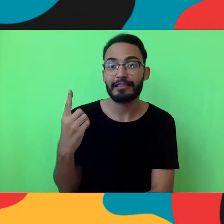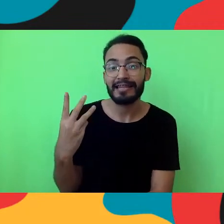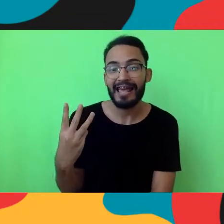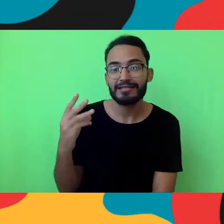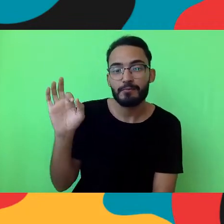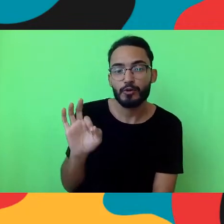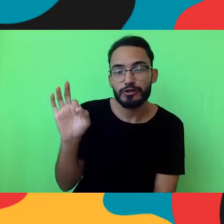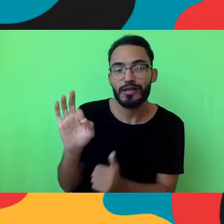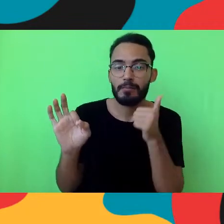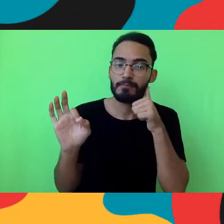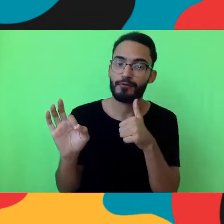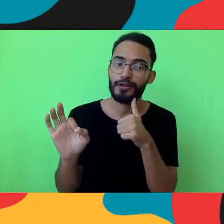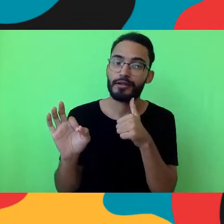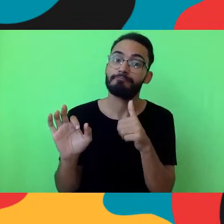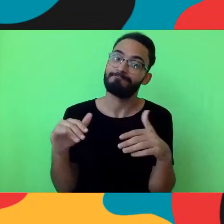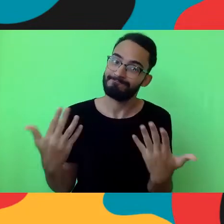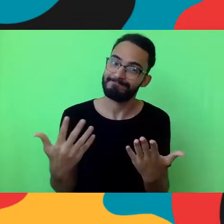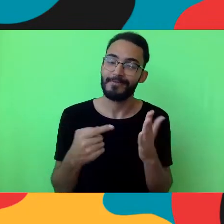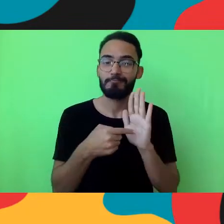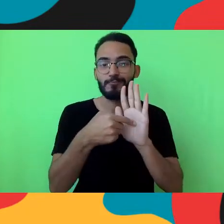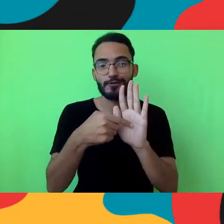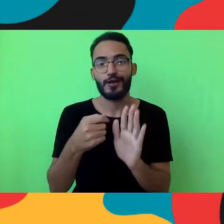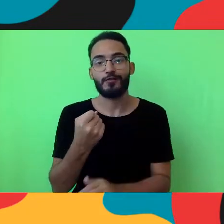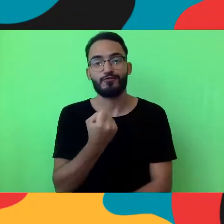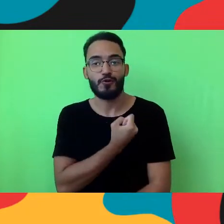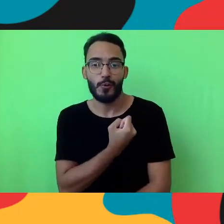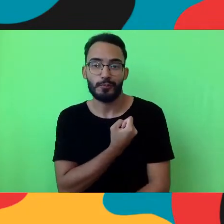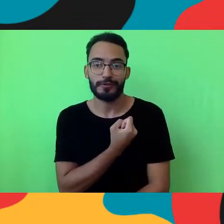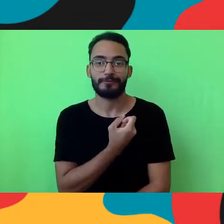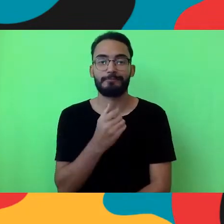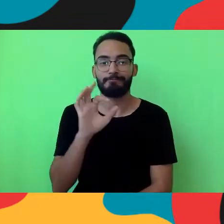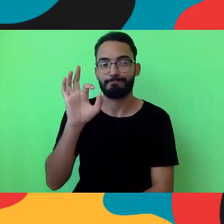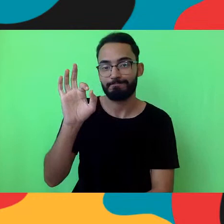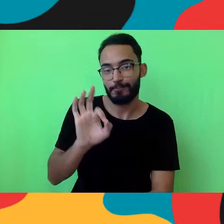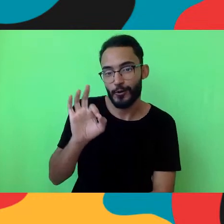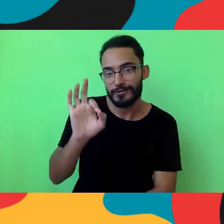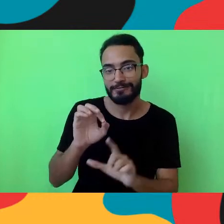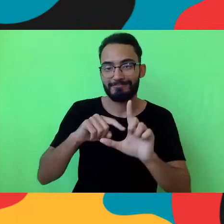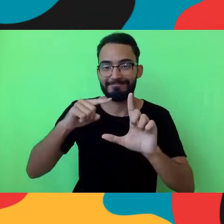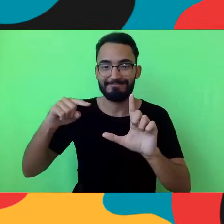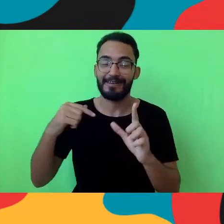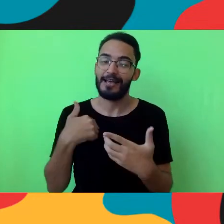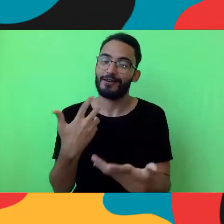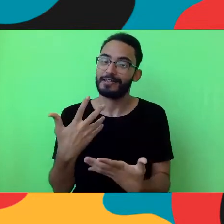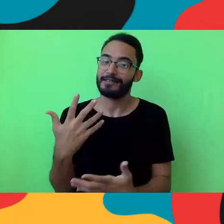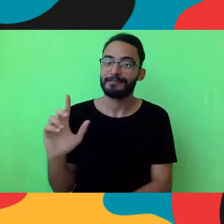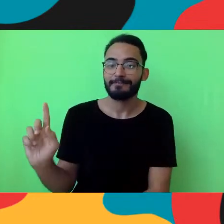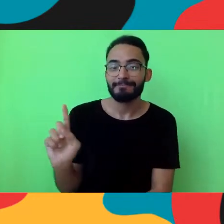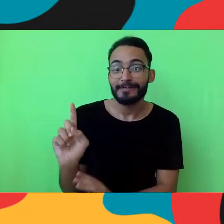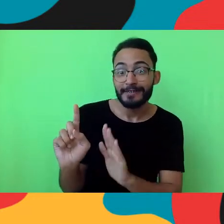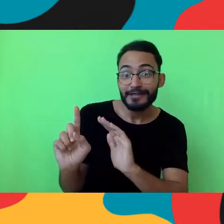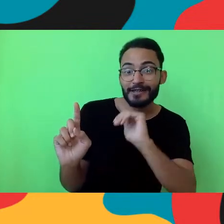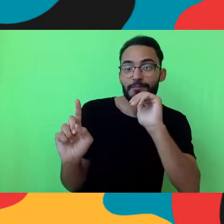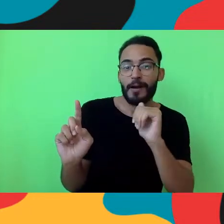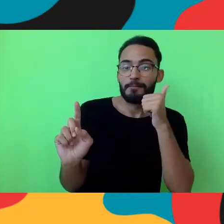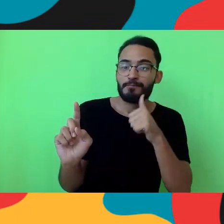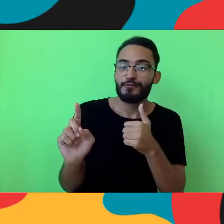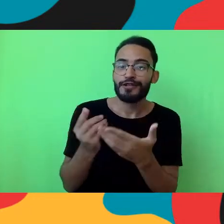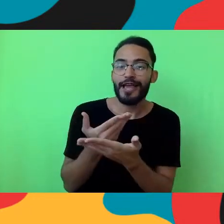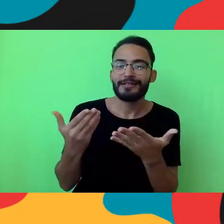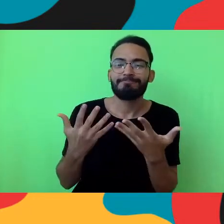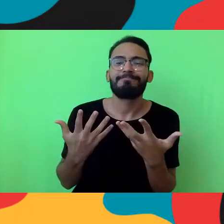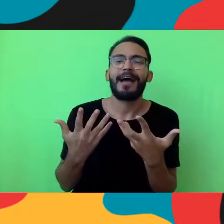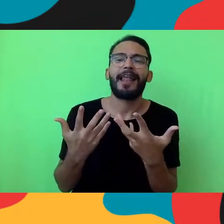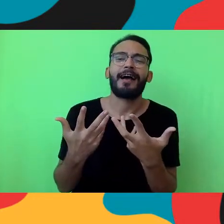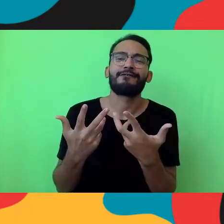mulheres. Então, trazendo esses números para vocês, eu queria chamar com muita alegria e dedicação essas mulheres